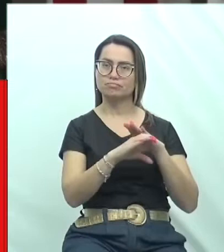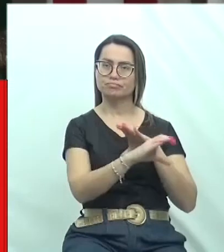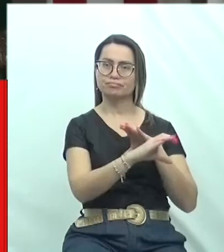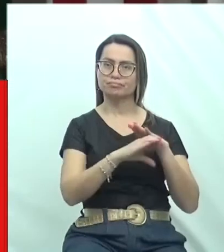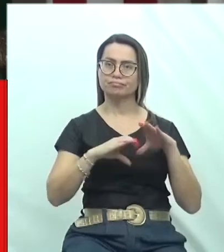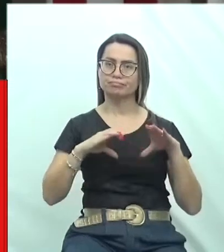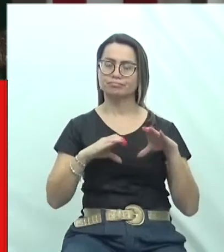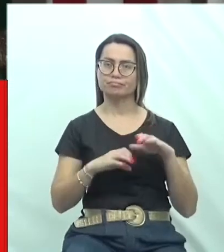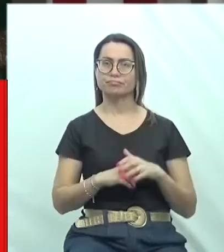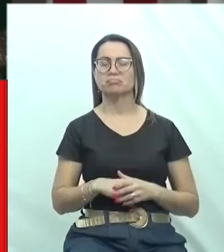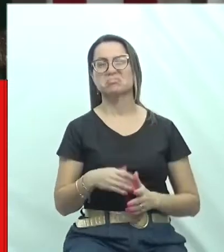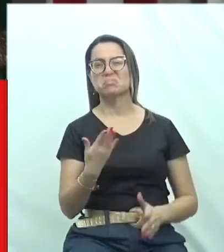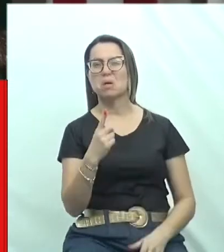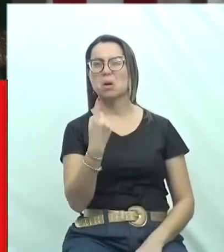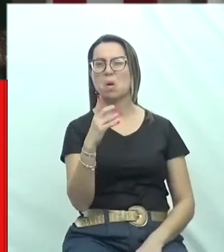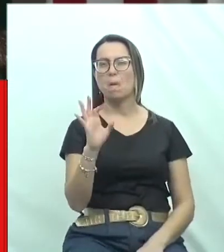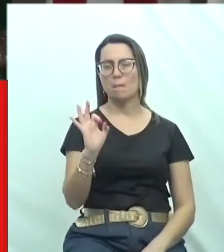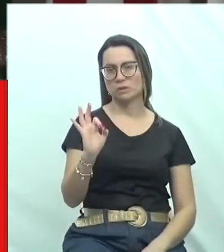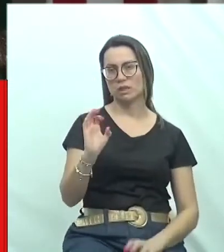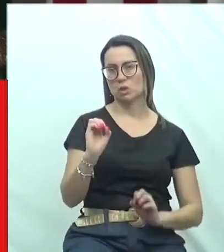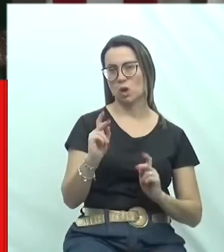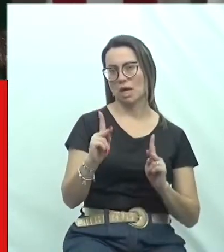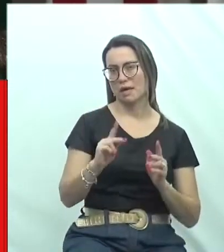um percentual de 1%?